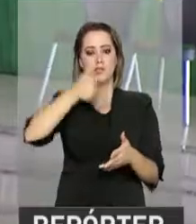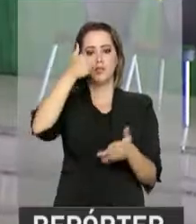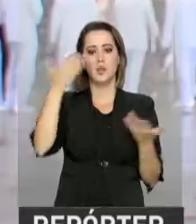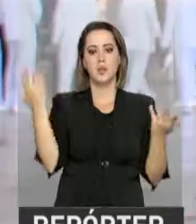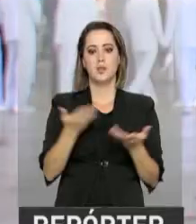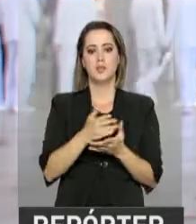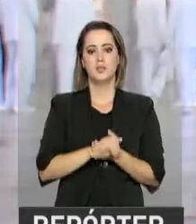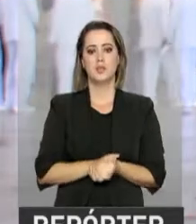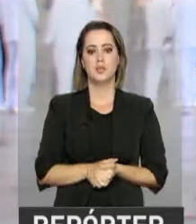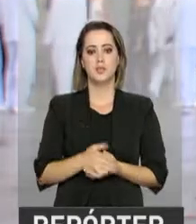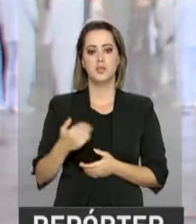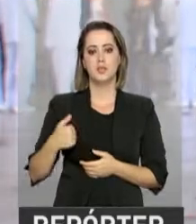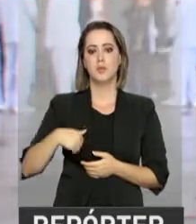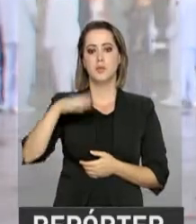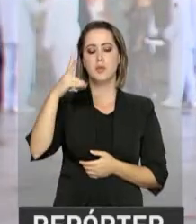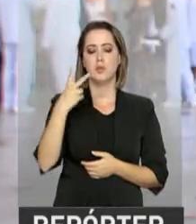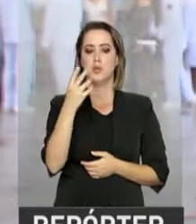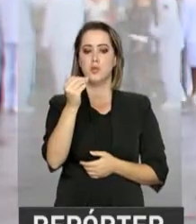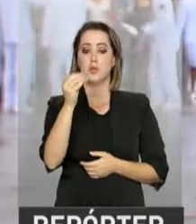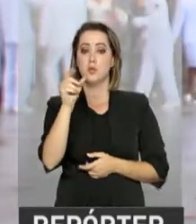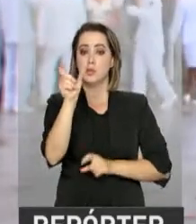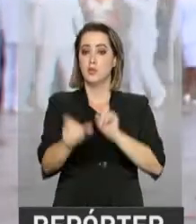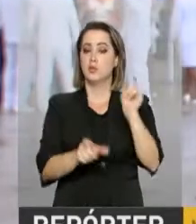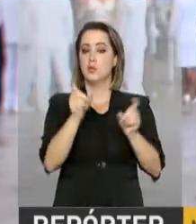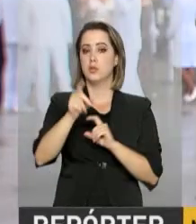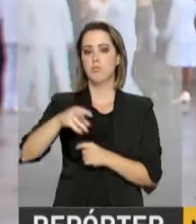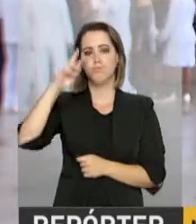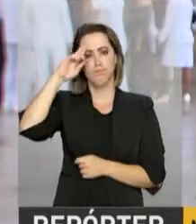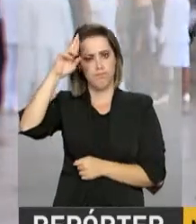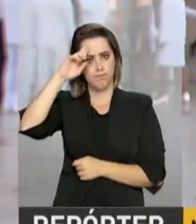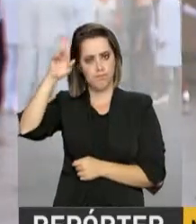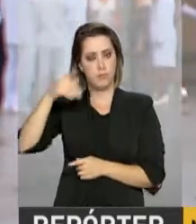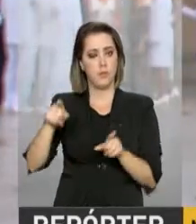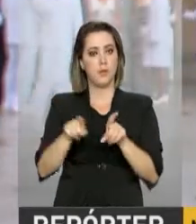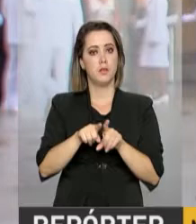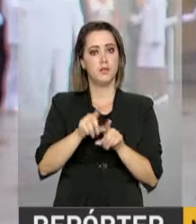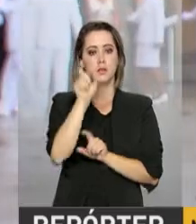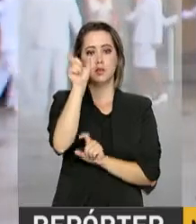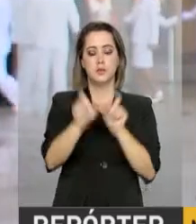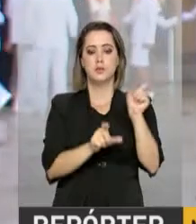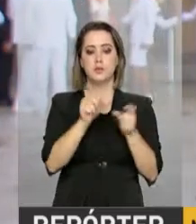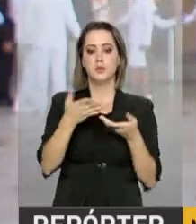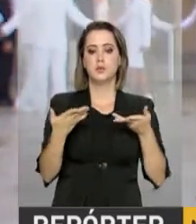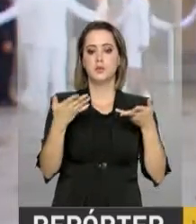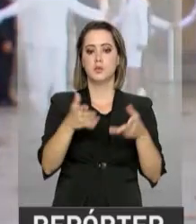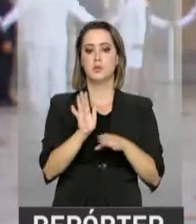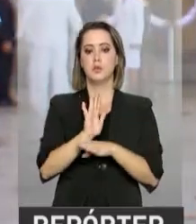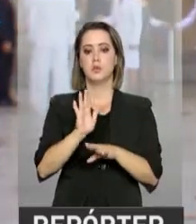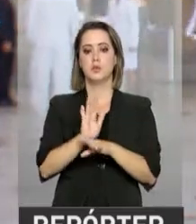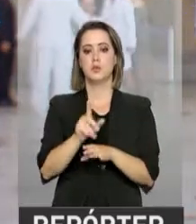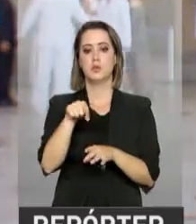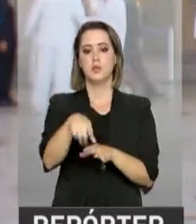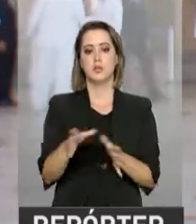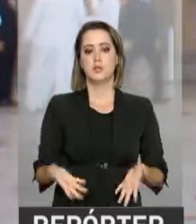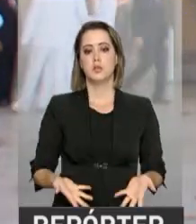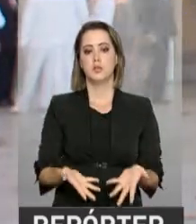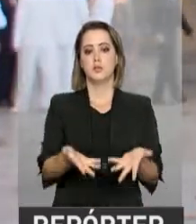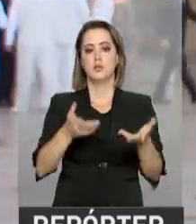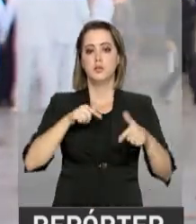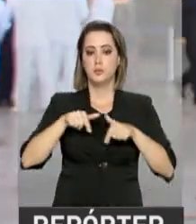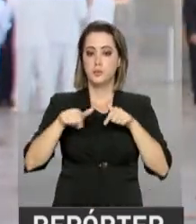de hoje. Mais de 200 pessoas entre autoridades, personalidades e atletas que contribuíram a incentivar os